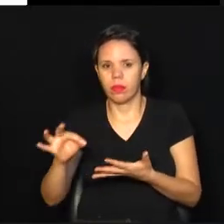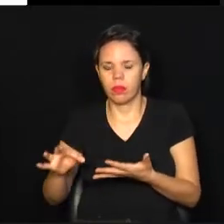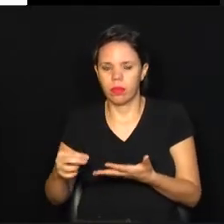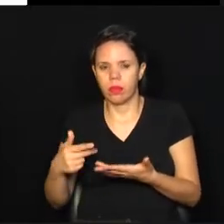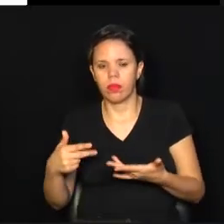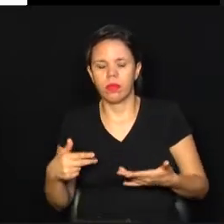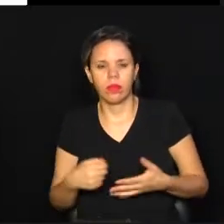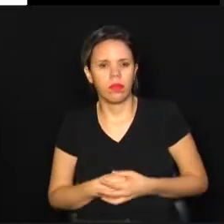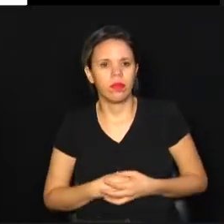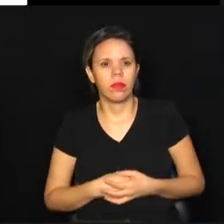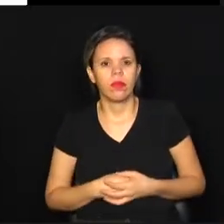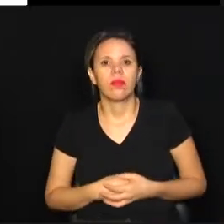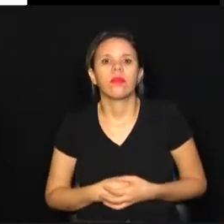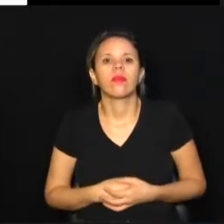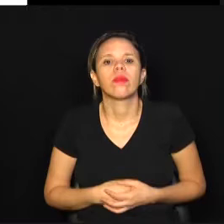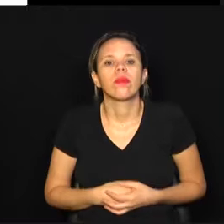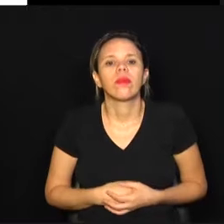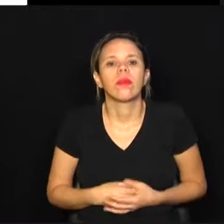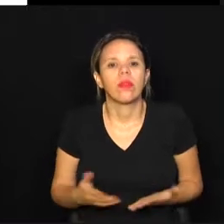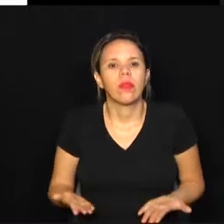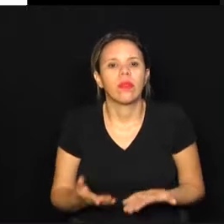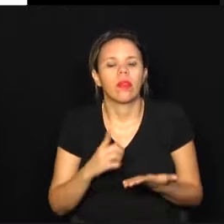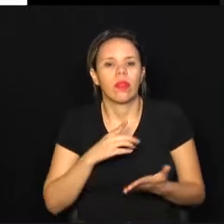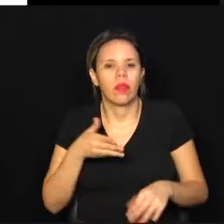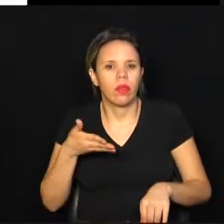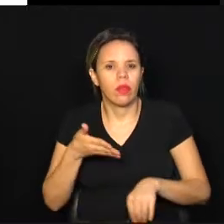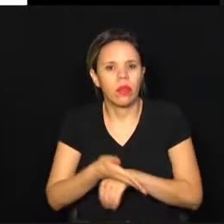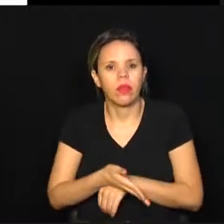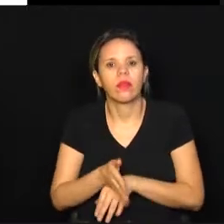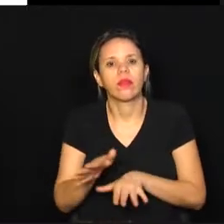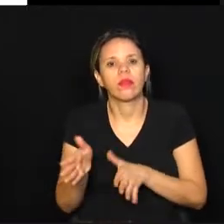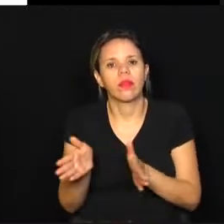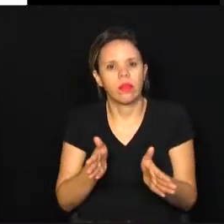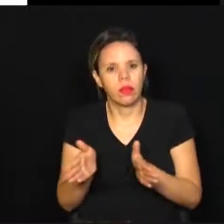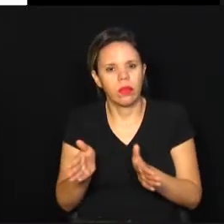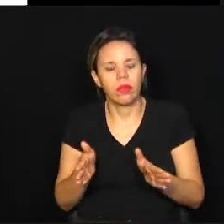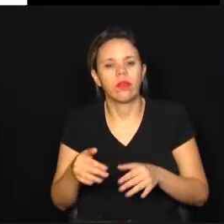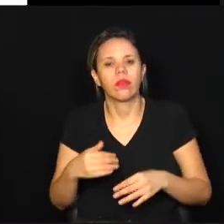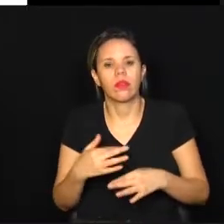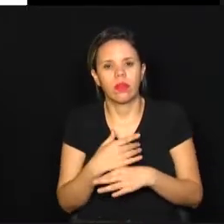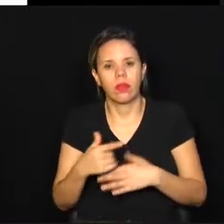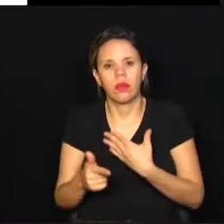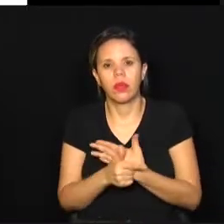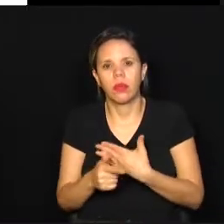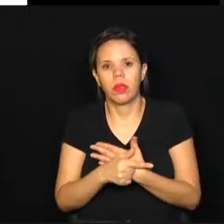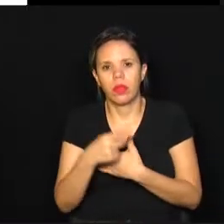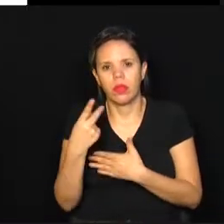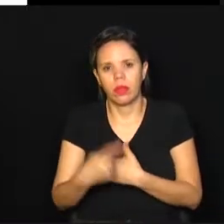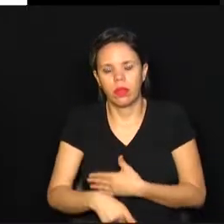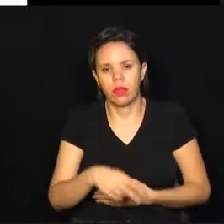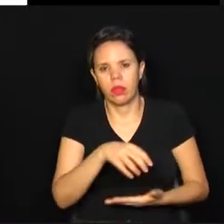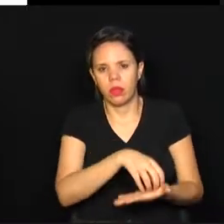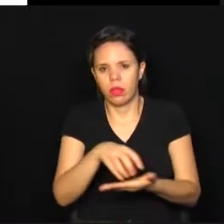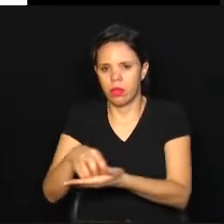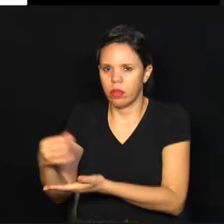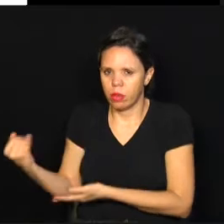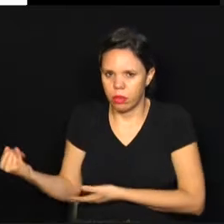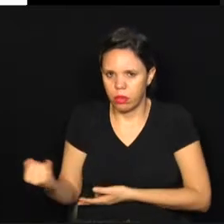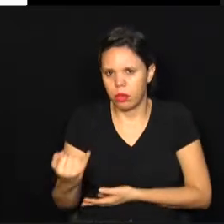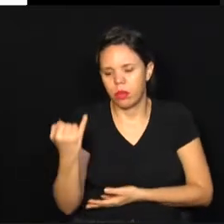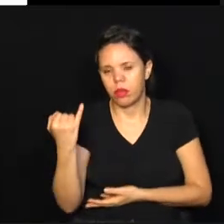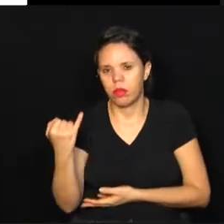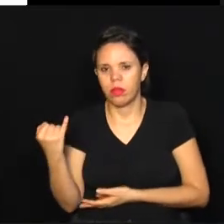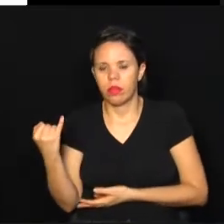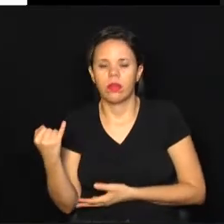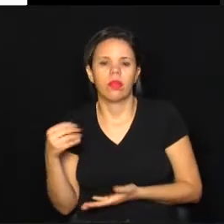né? E garantir o acesso e a mobilidade e o papel dela em rede é muito importante.